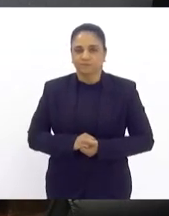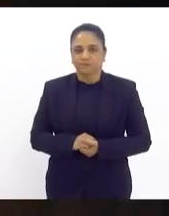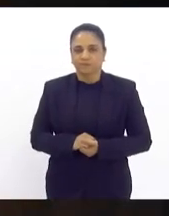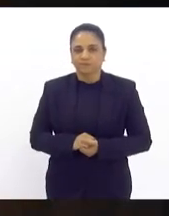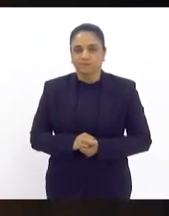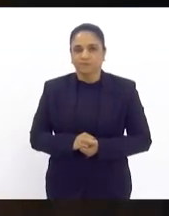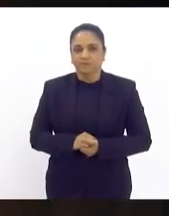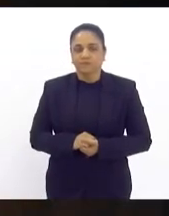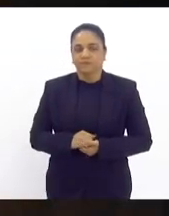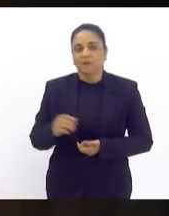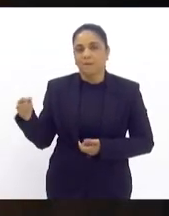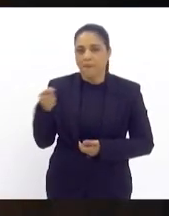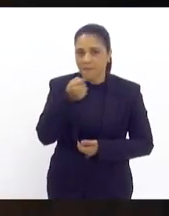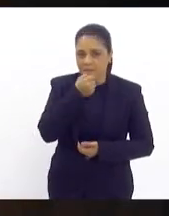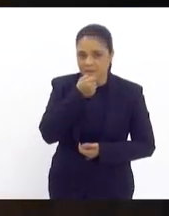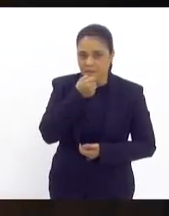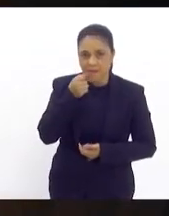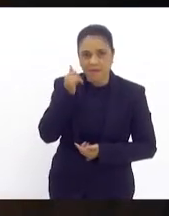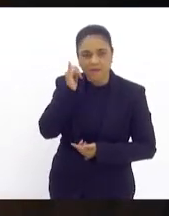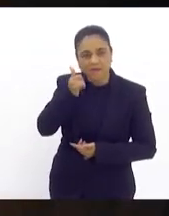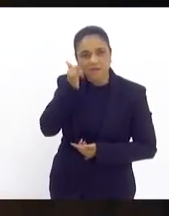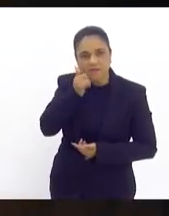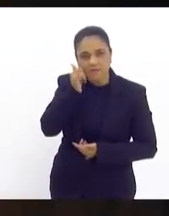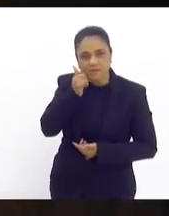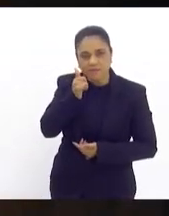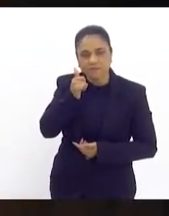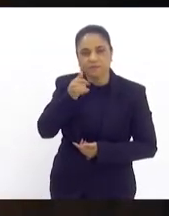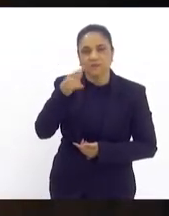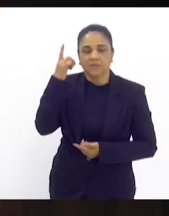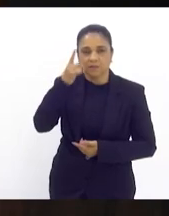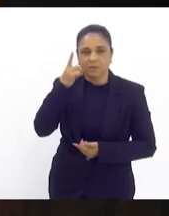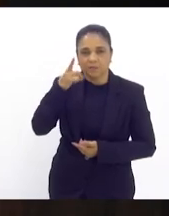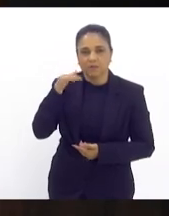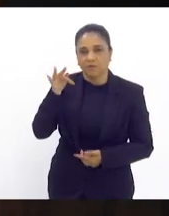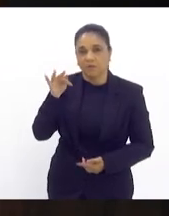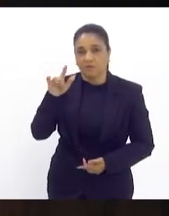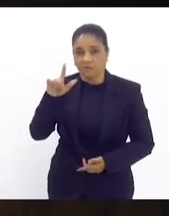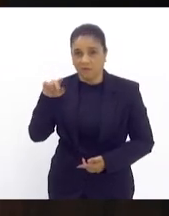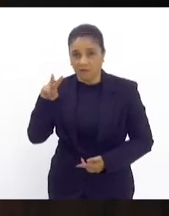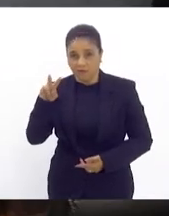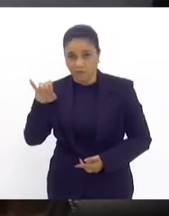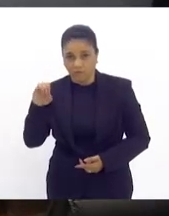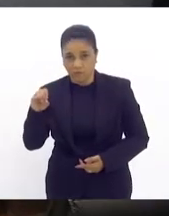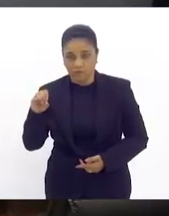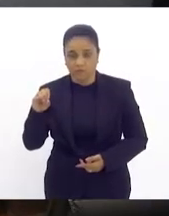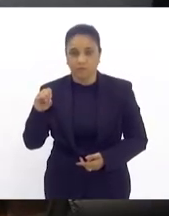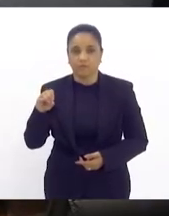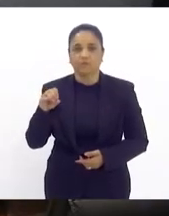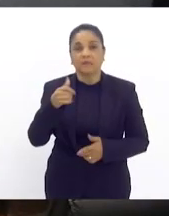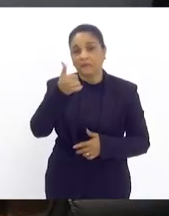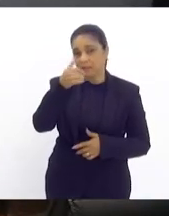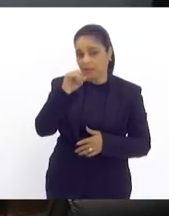o próximo era do escrito é o nome Deputado Flávio Serafim que dispõe de 10 minutos